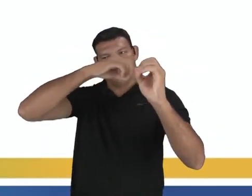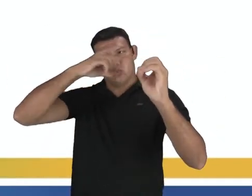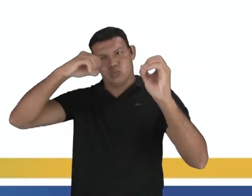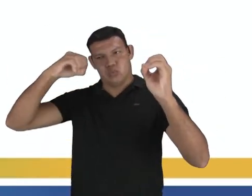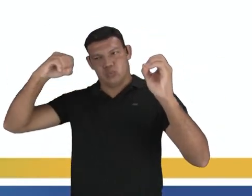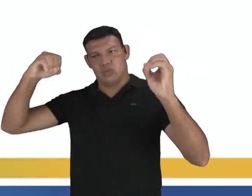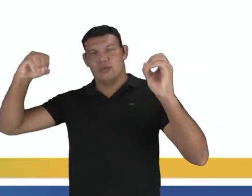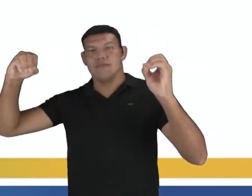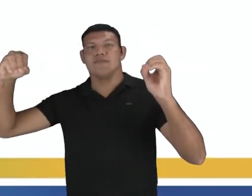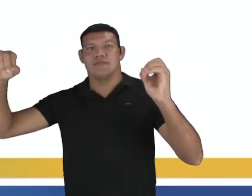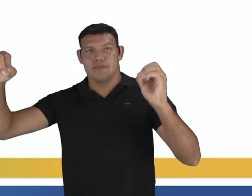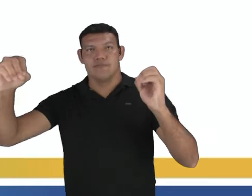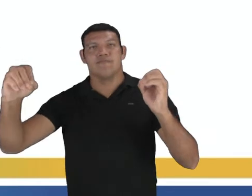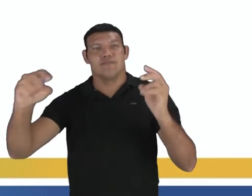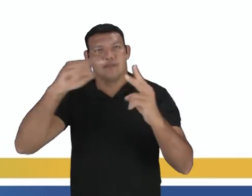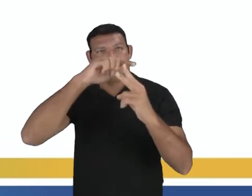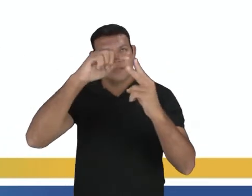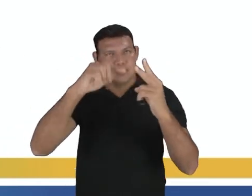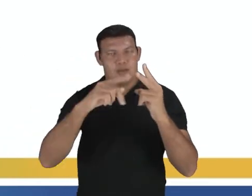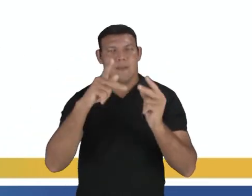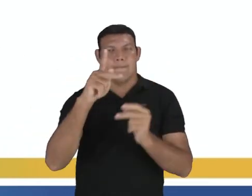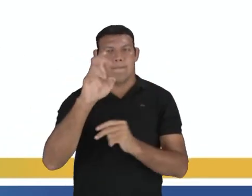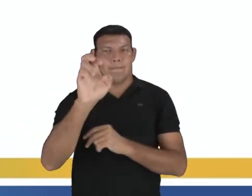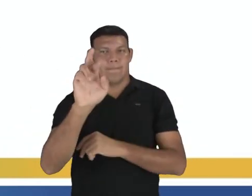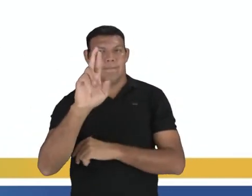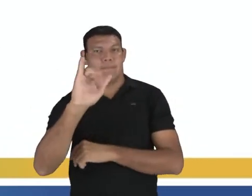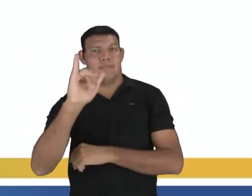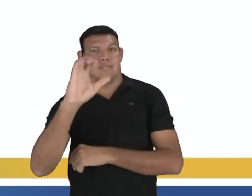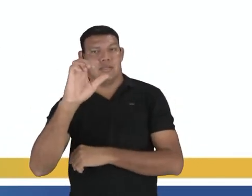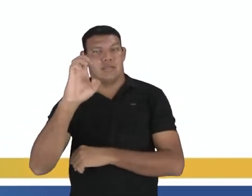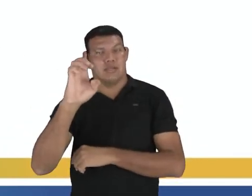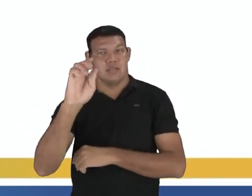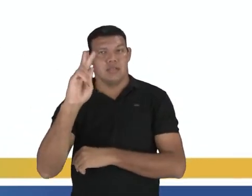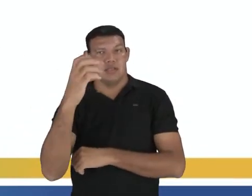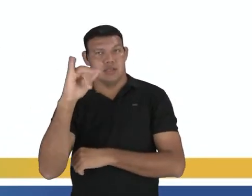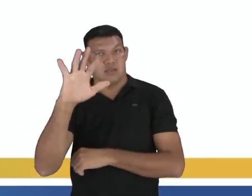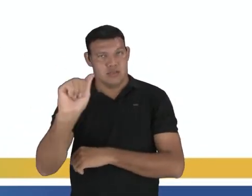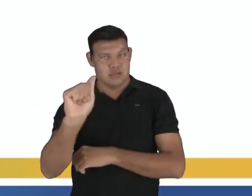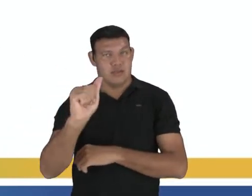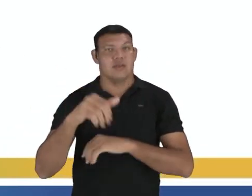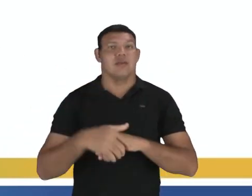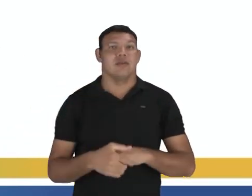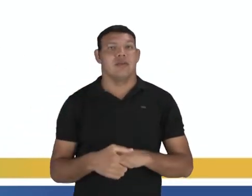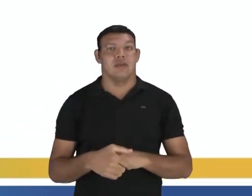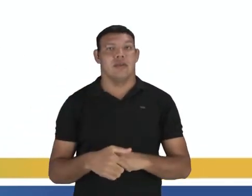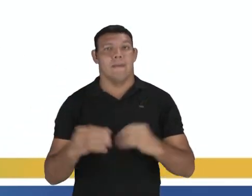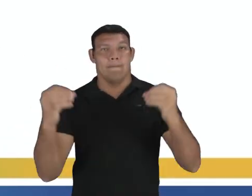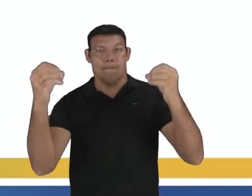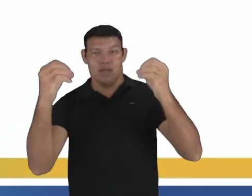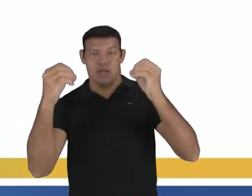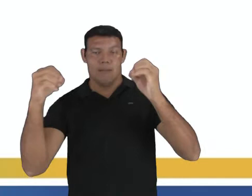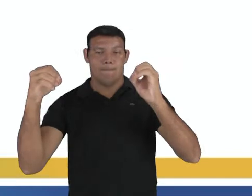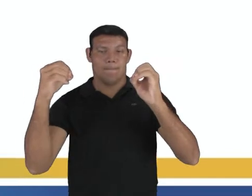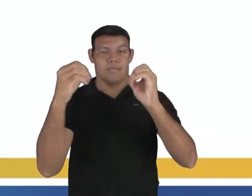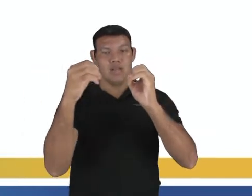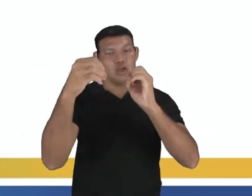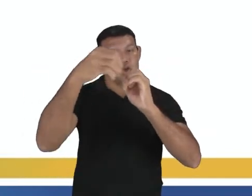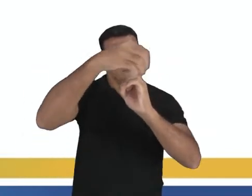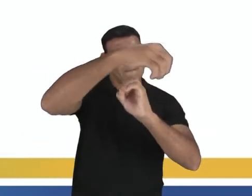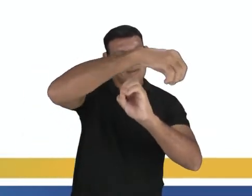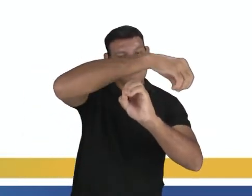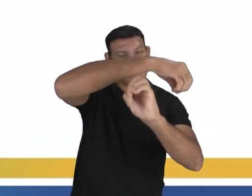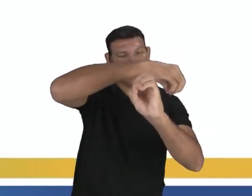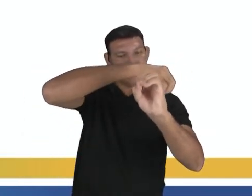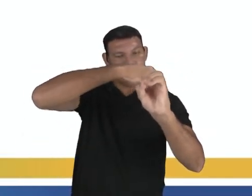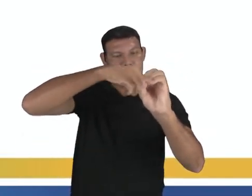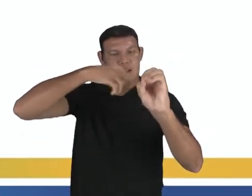dois pontos, então, a gente vai chamar de periélio e afélio. Periélio vem de perto, então um ponto em que ele está mais perto do Sol, e